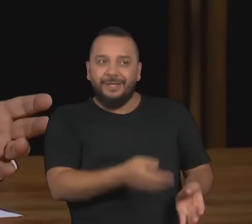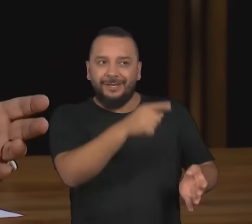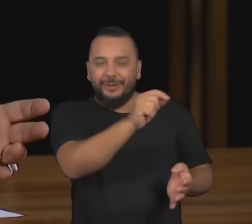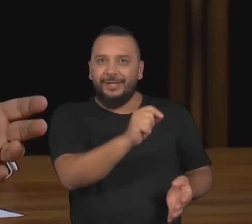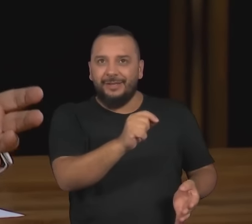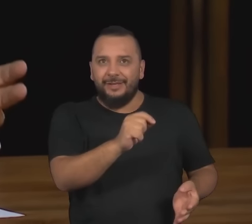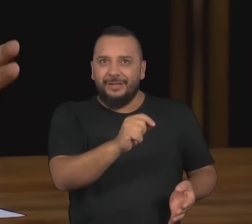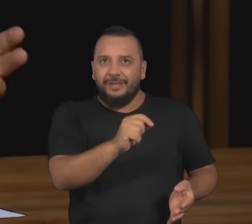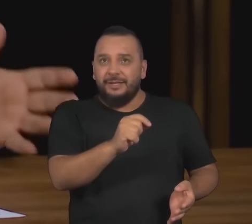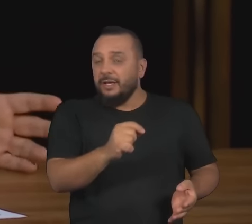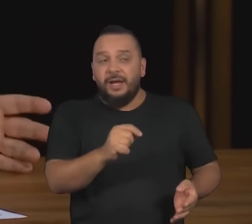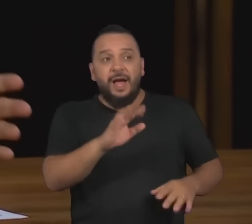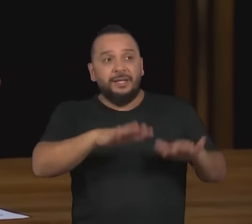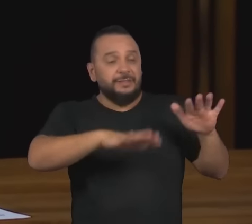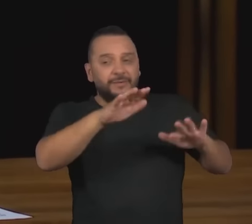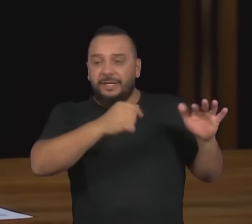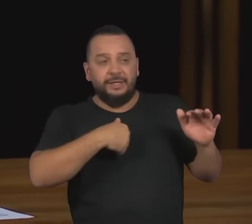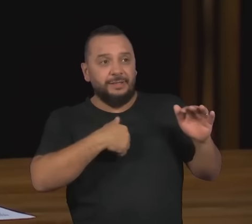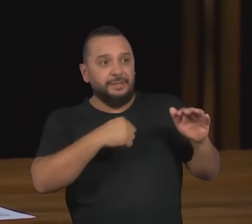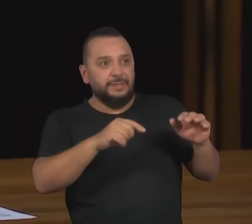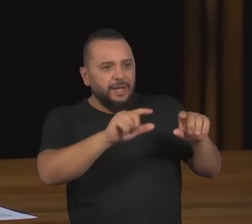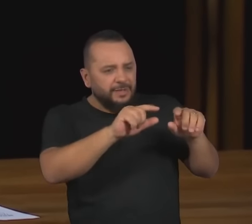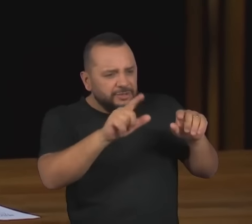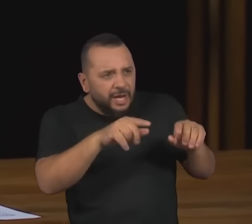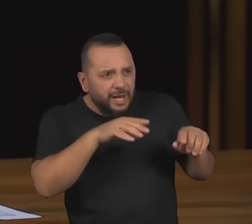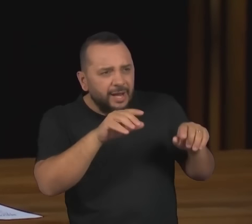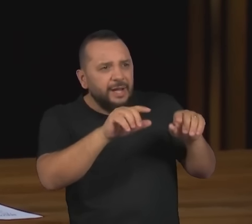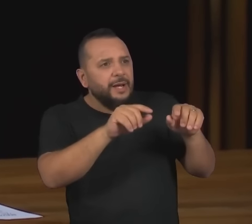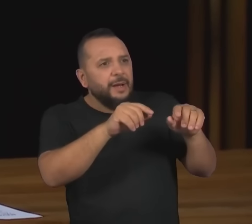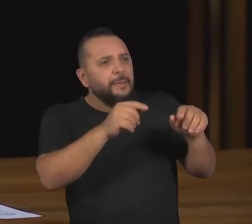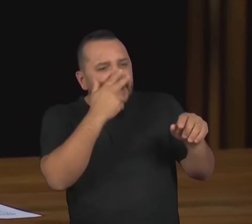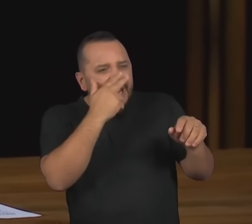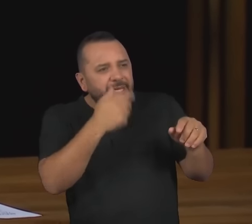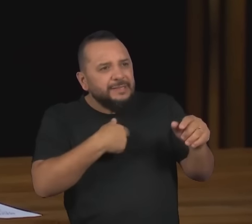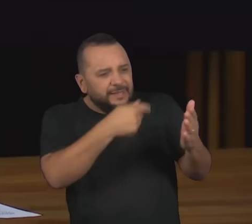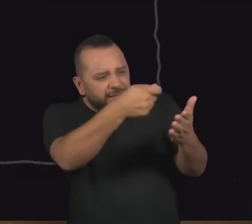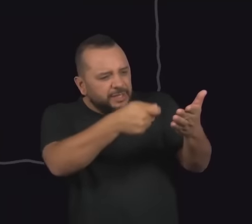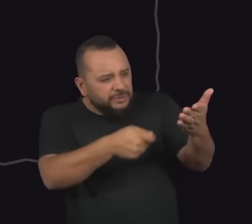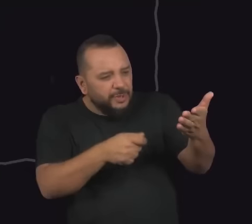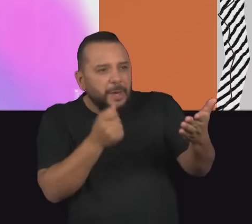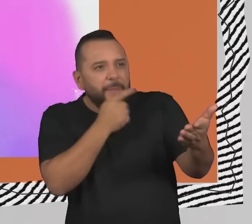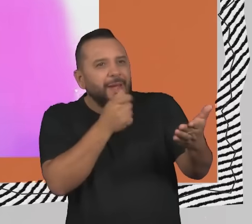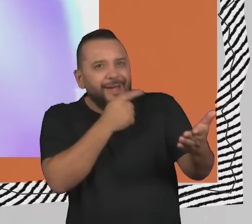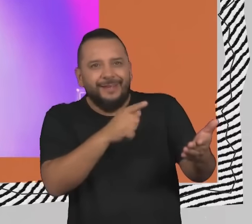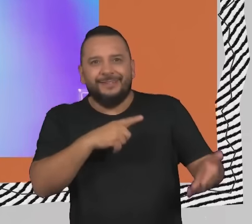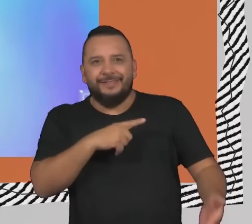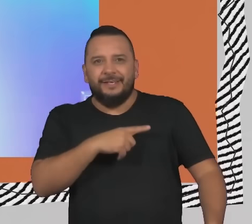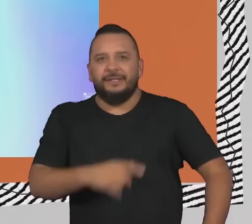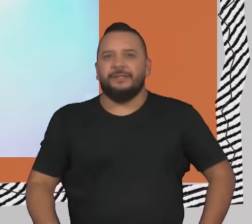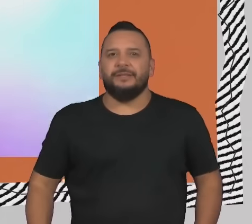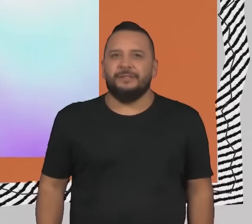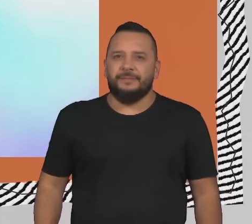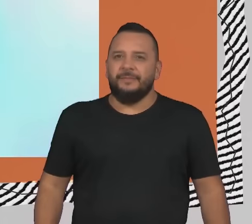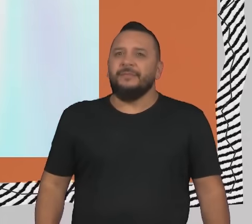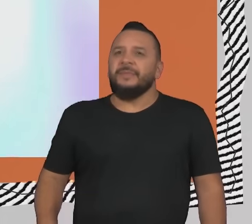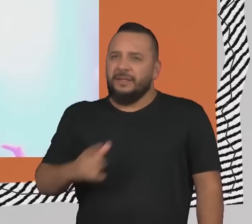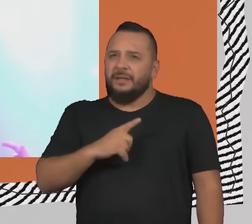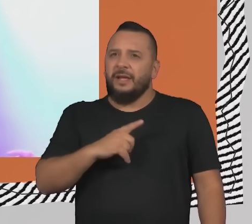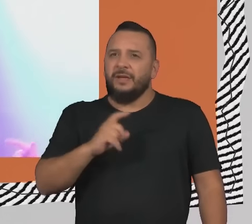são, assim, às vezes acachapantes, que só o humor consegue dar conta. Uma carrocinha